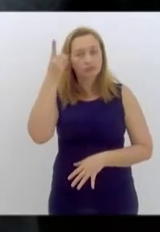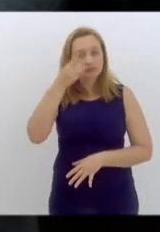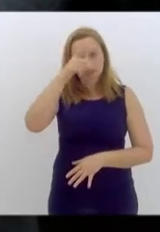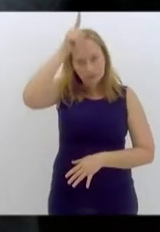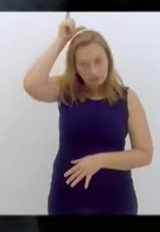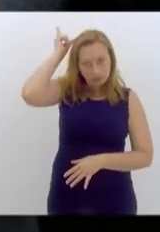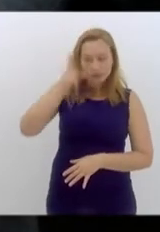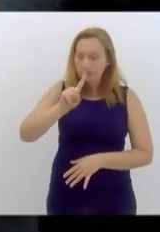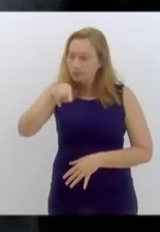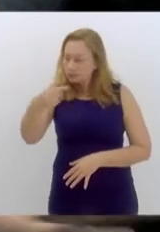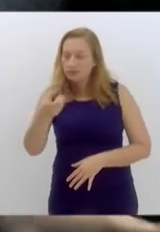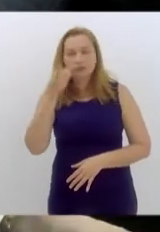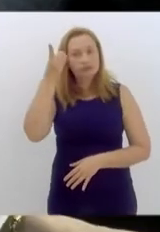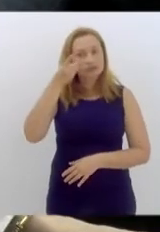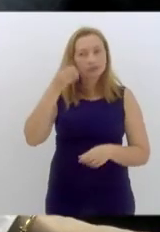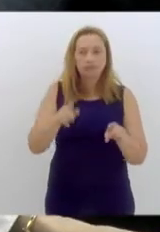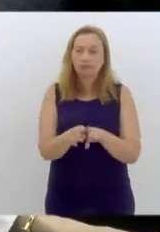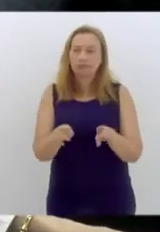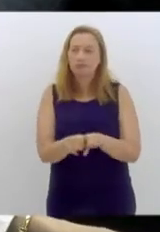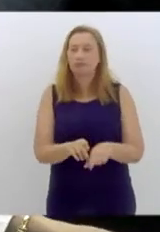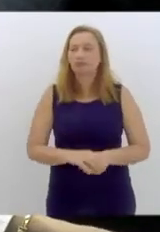Paulo, demais deputados também.